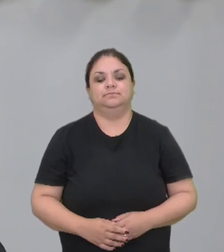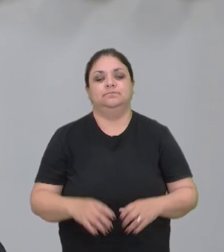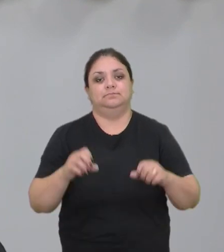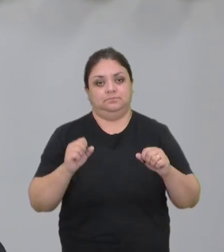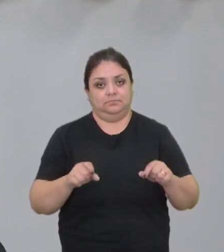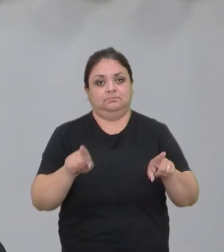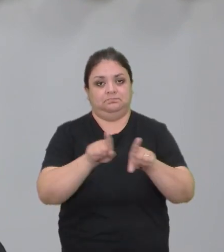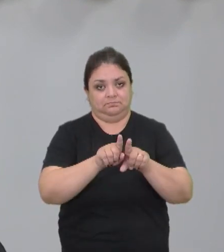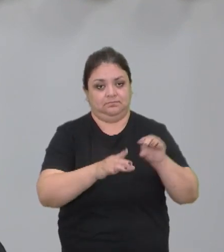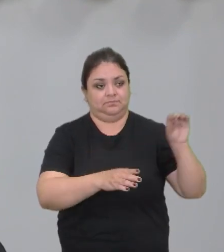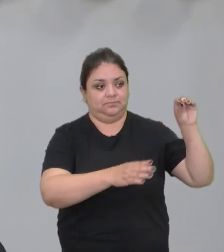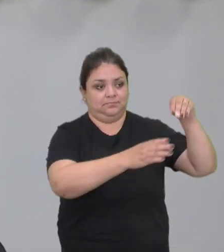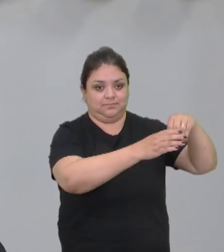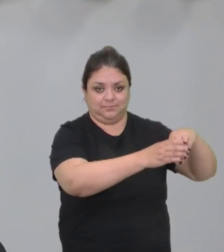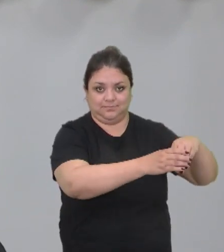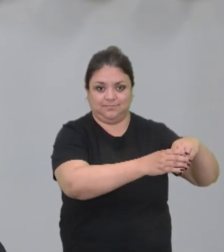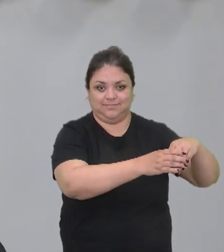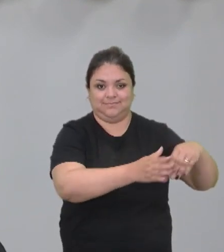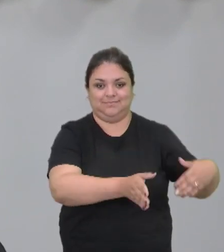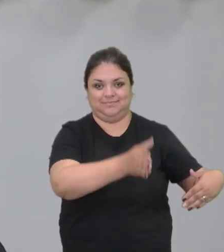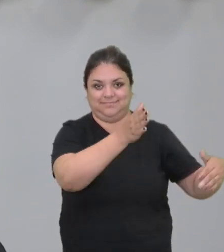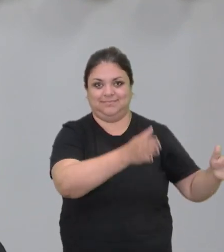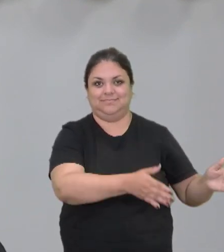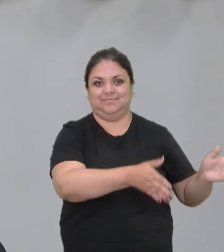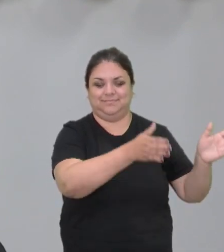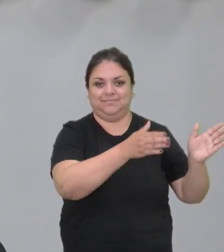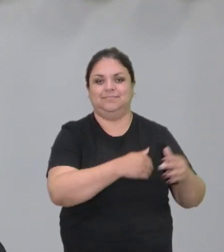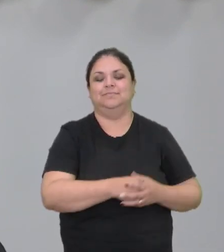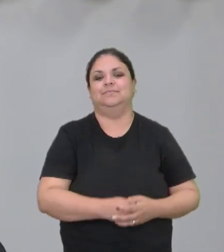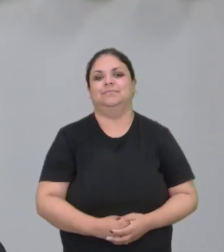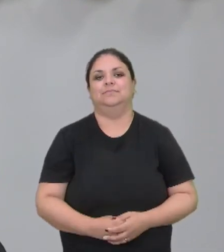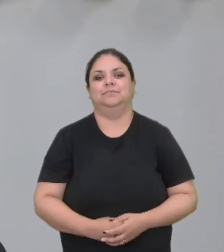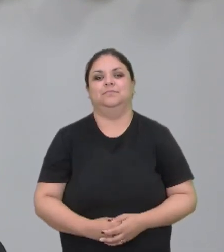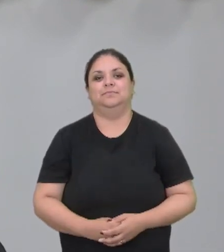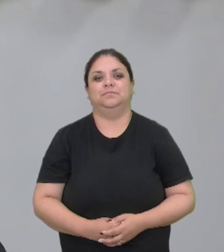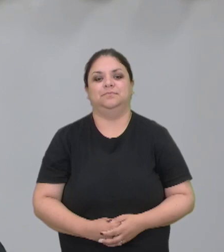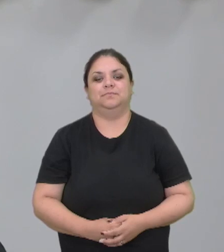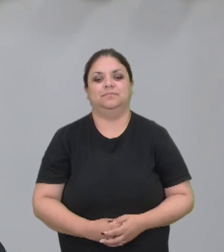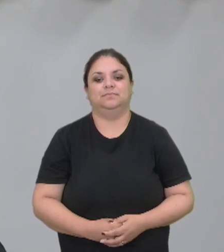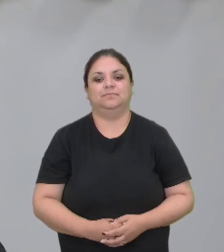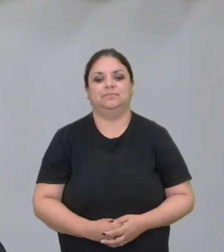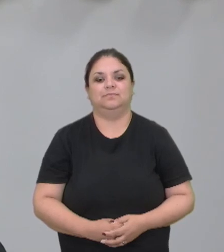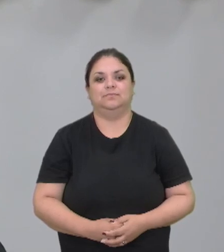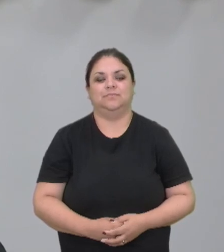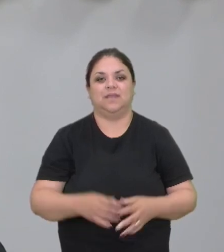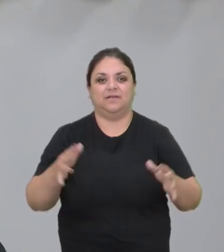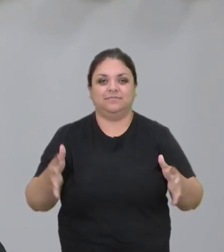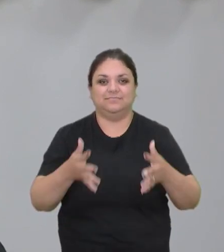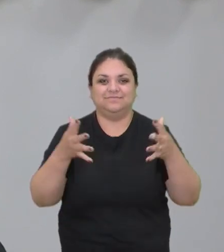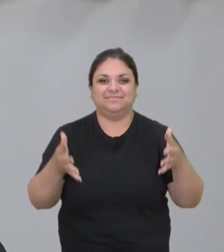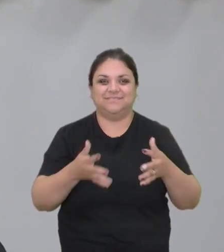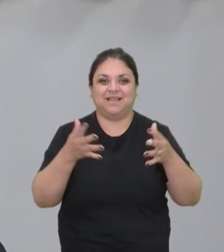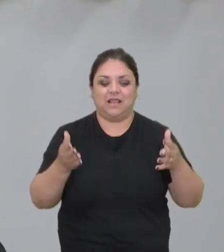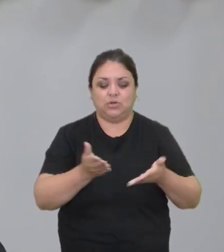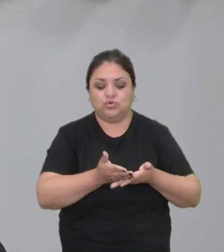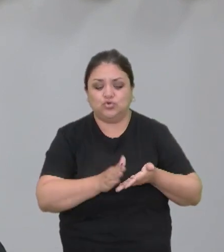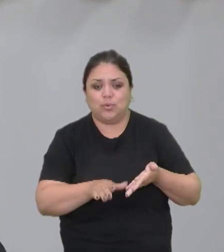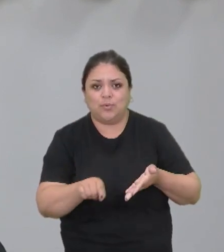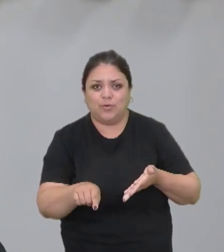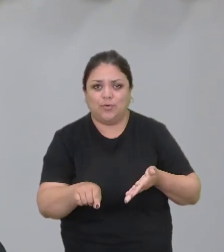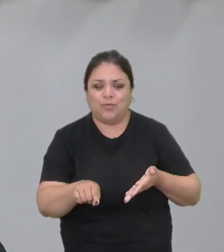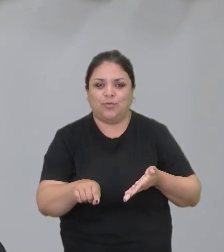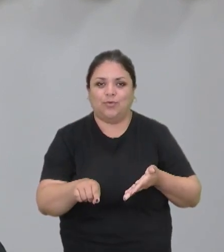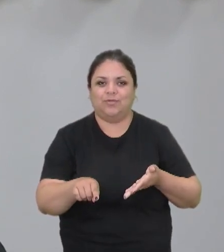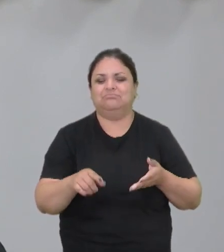inserir também aí, olha, nos seus compostos orgânicos para compostagem, aqueles restinhos de verduras, então restos de